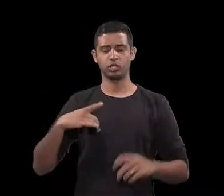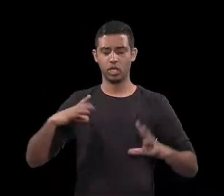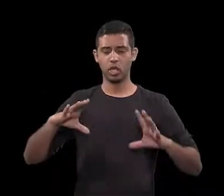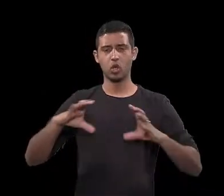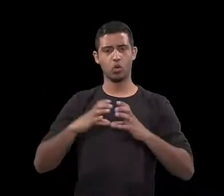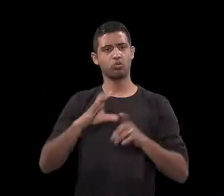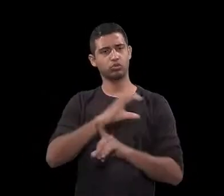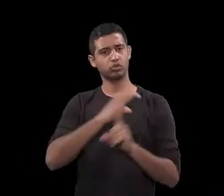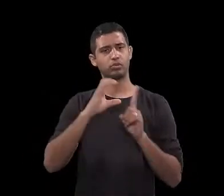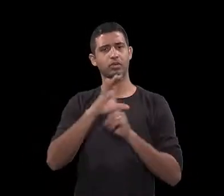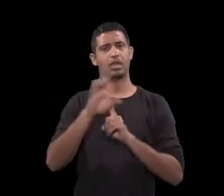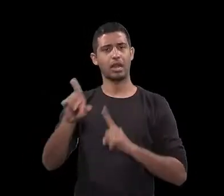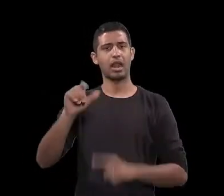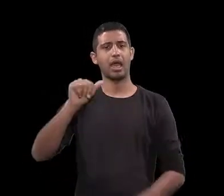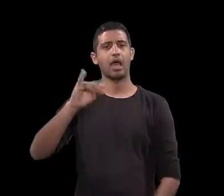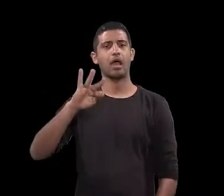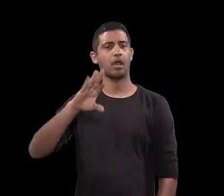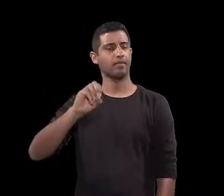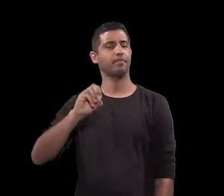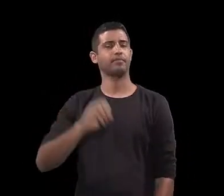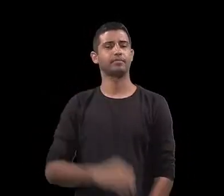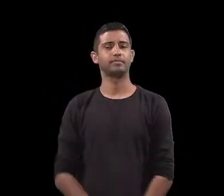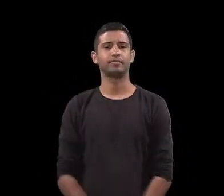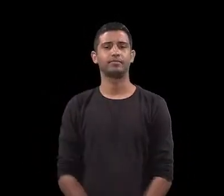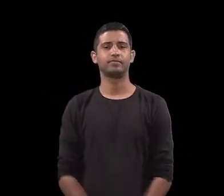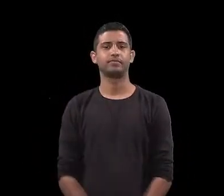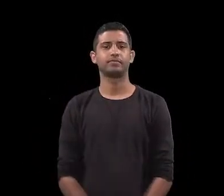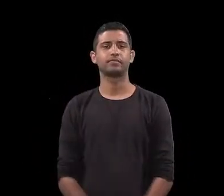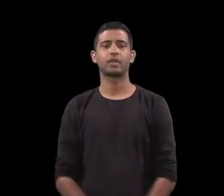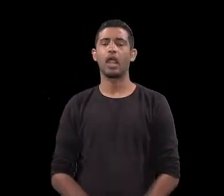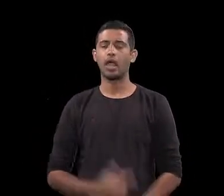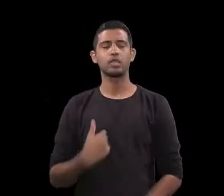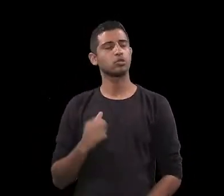mas tem uma comunidade importante afro. E aí